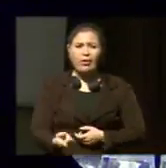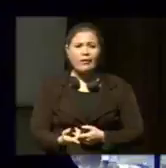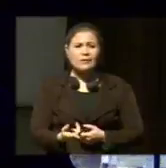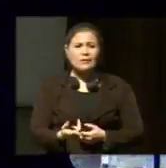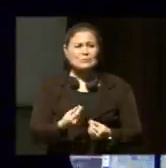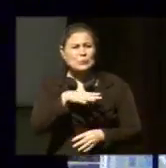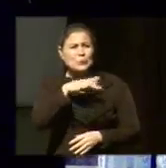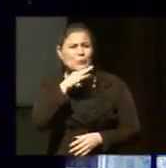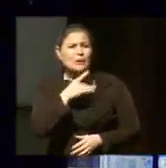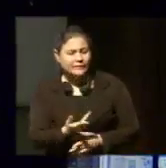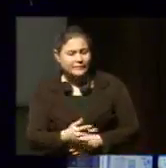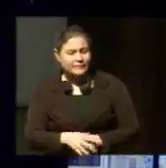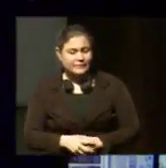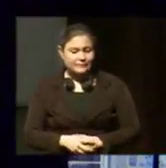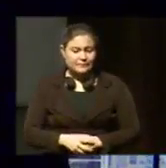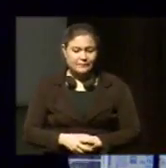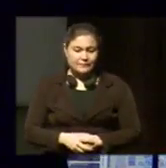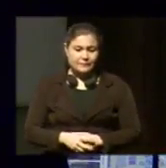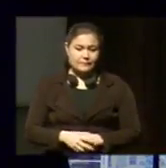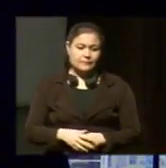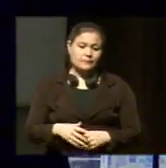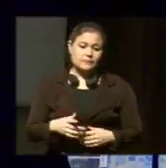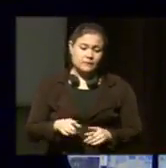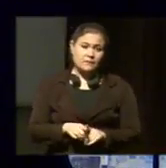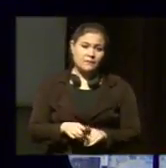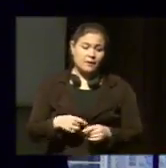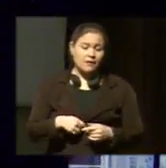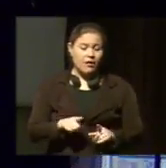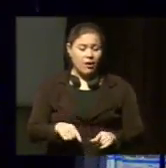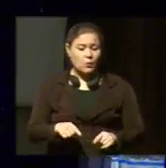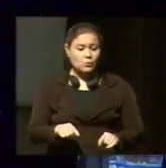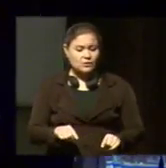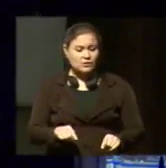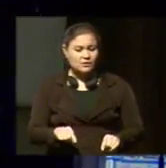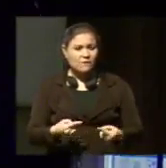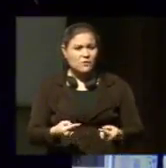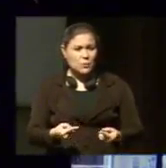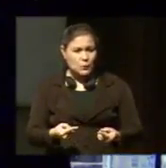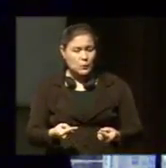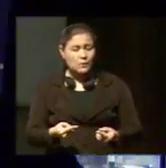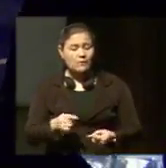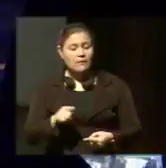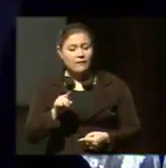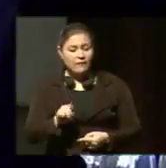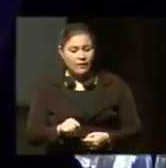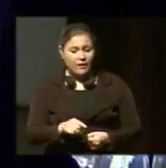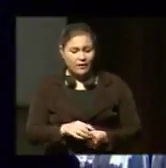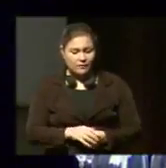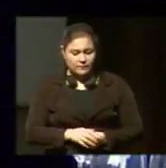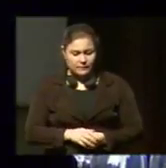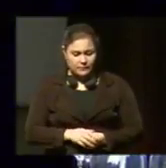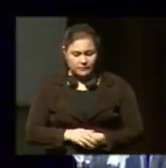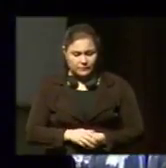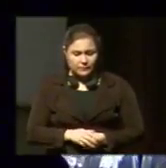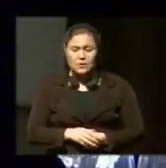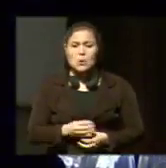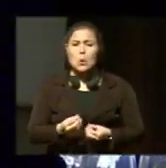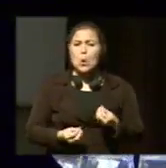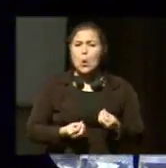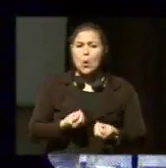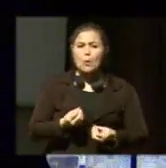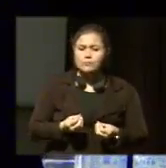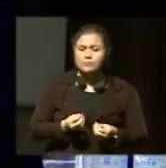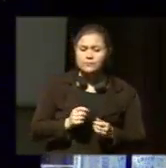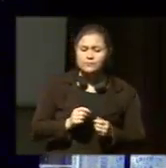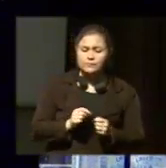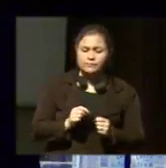ruim. E vem um desafio, então, eu acho que posto, que é como lidar com